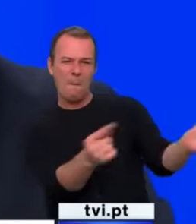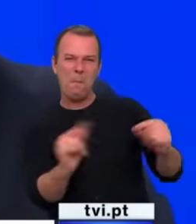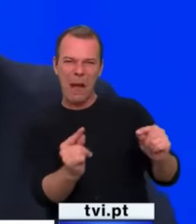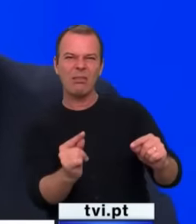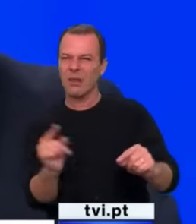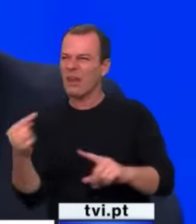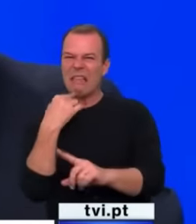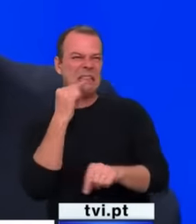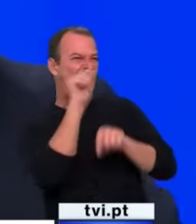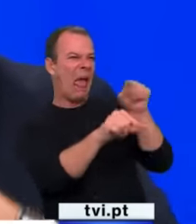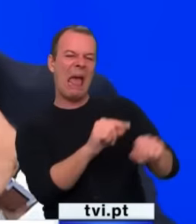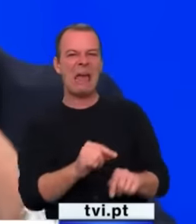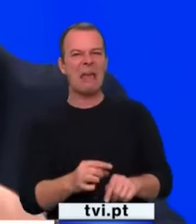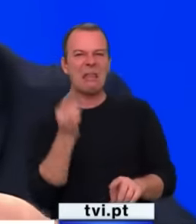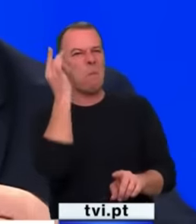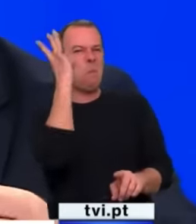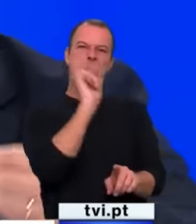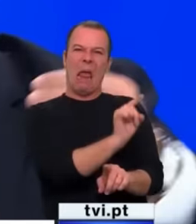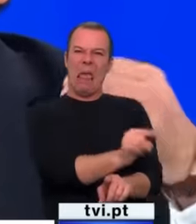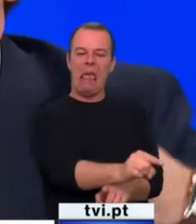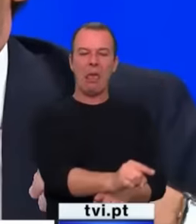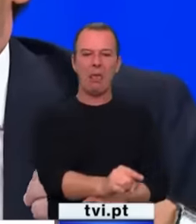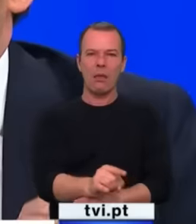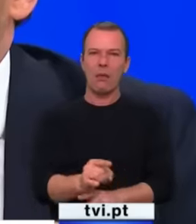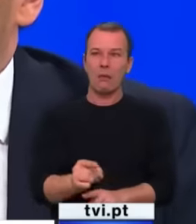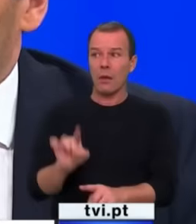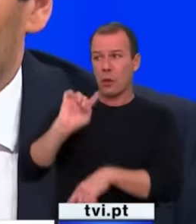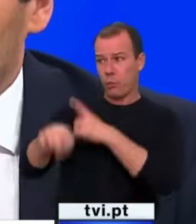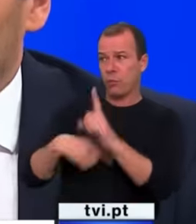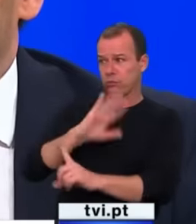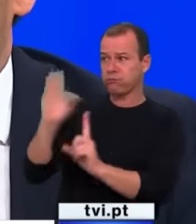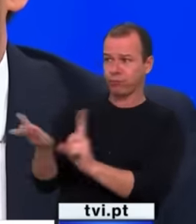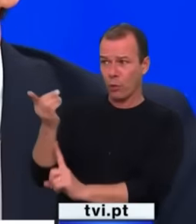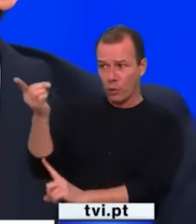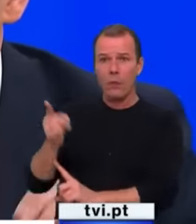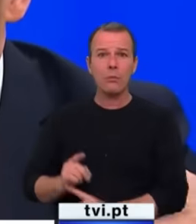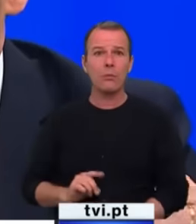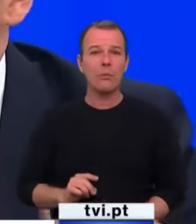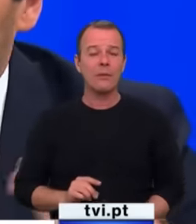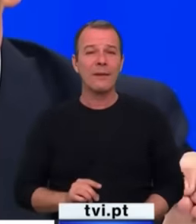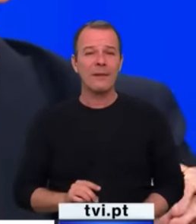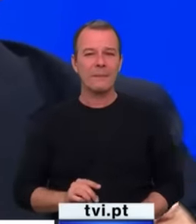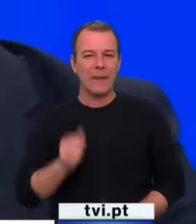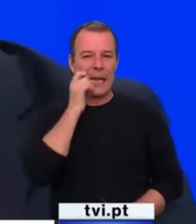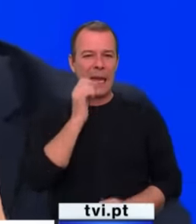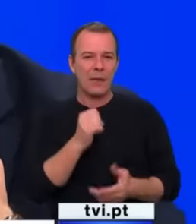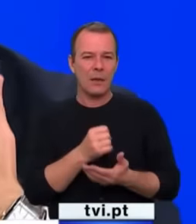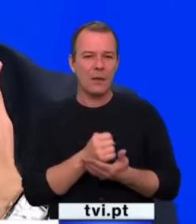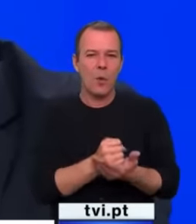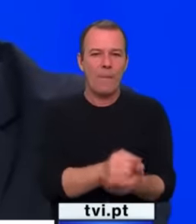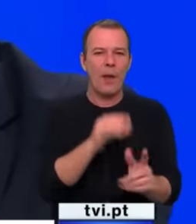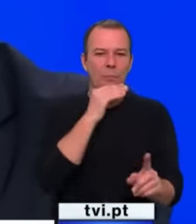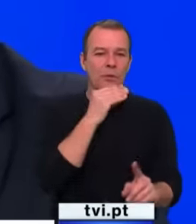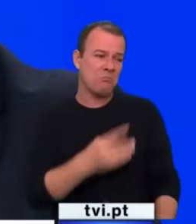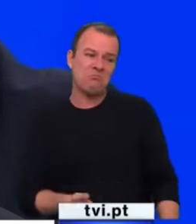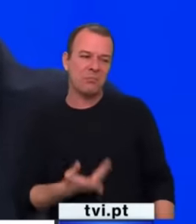Santos, deixa o André Ventura concluir, porque temos de palavras. Pronto, foi condenado e recorreu da decisão. Quem não está ao lado da polícia, para mim, não merece essa consideração. Agora